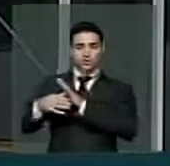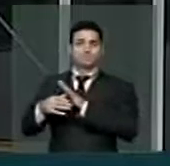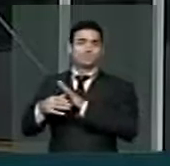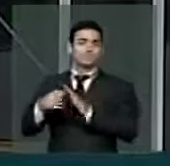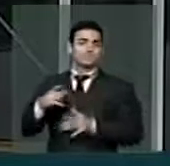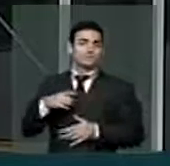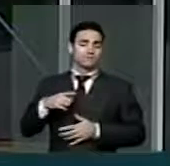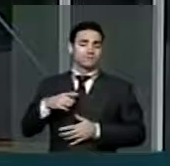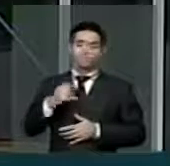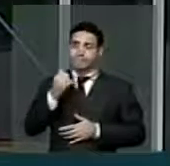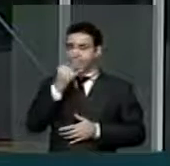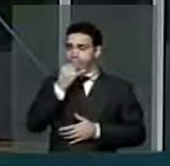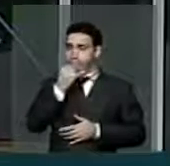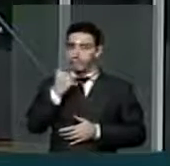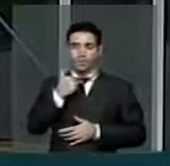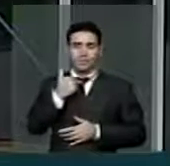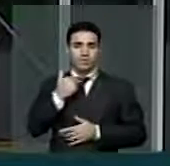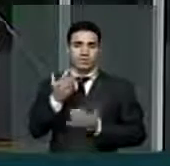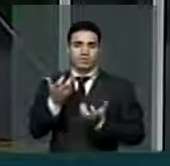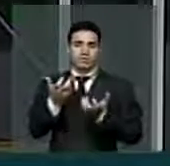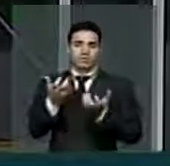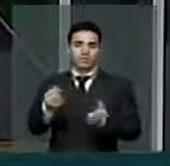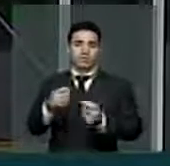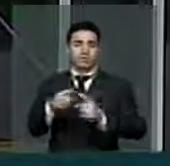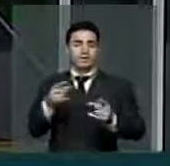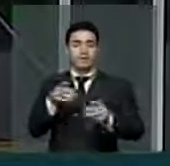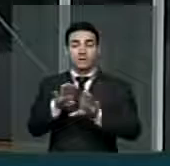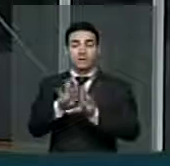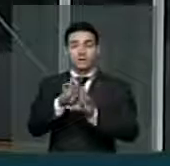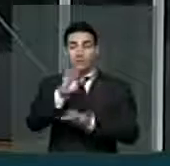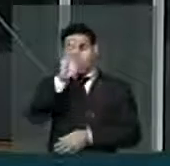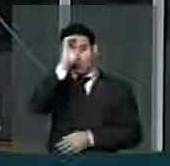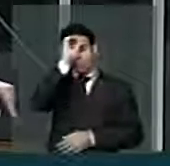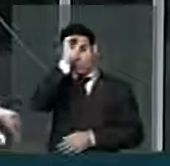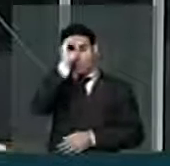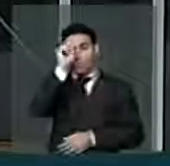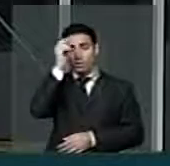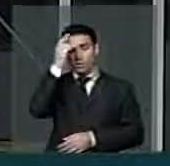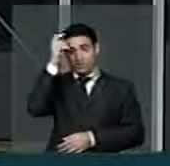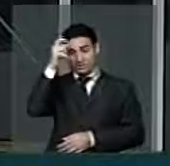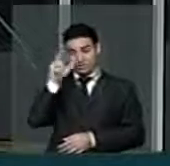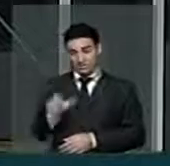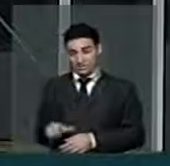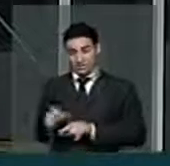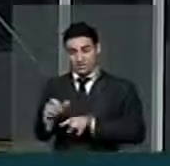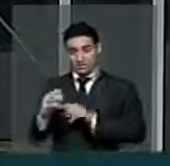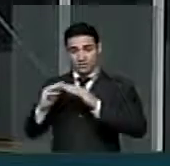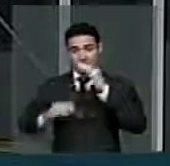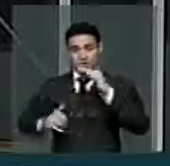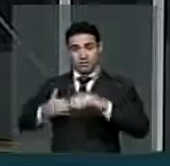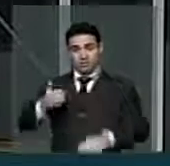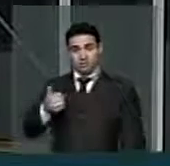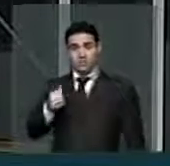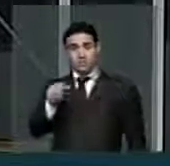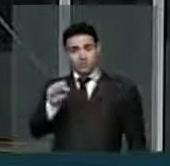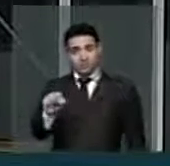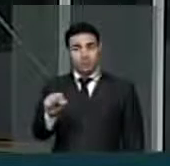posso aceitar, eu não posso compreender que este homem com menos de 18 anos, que